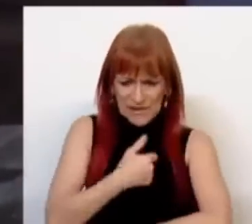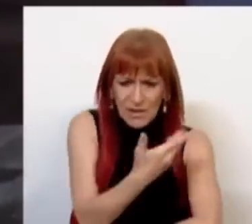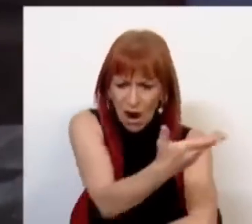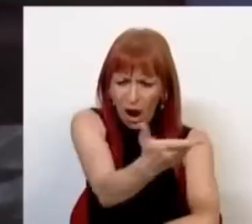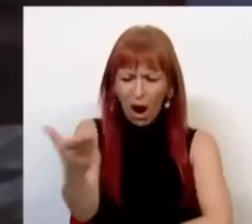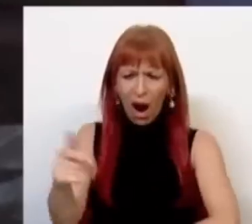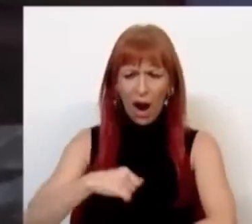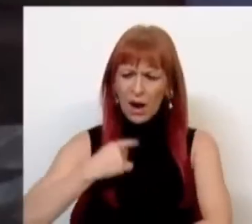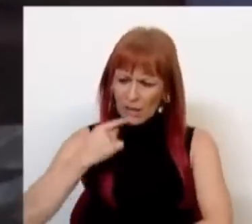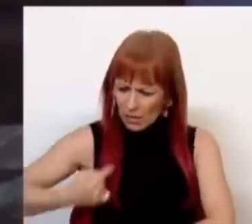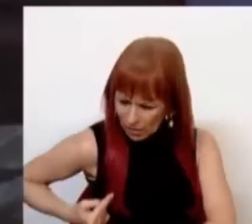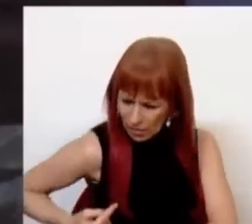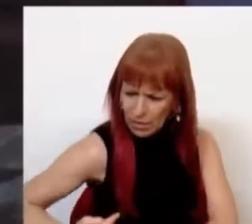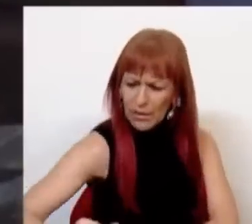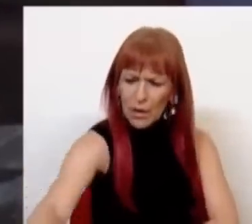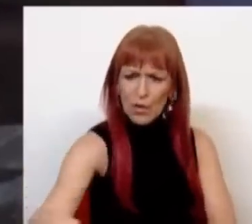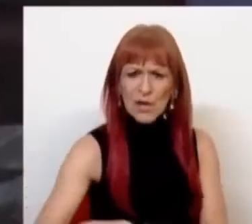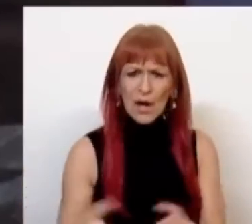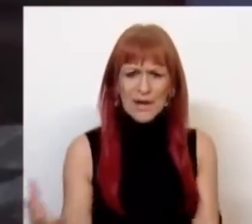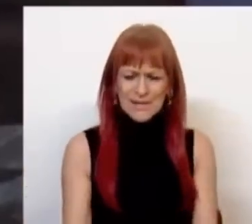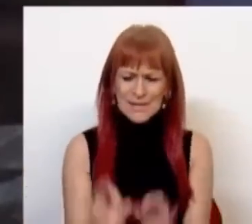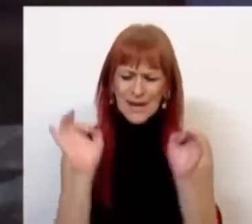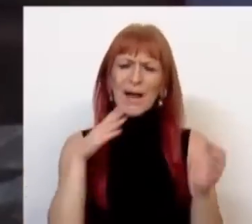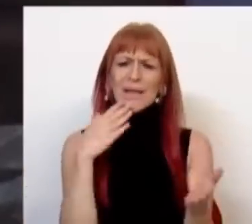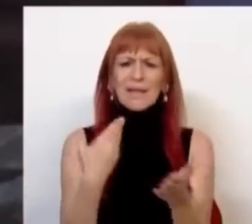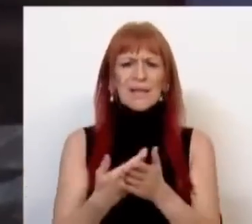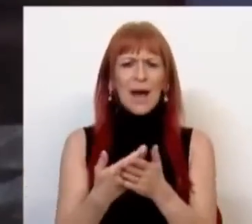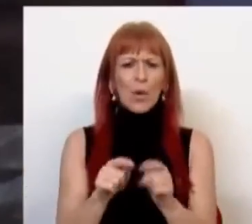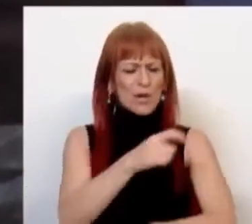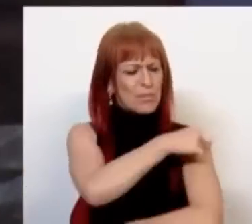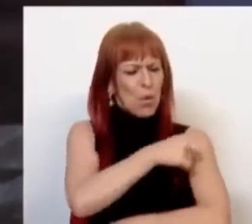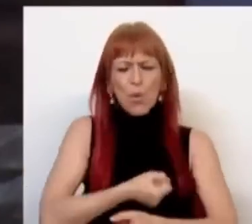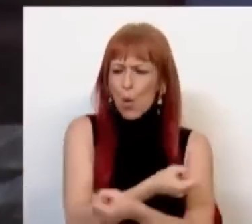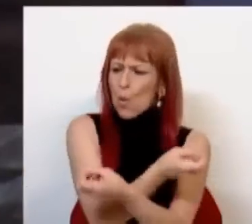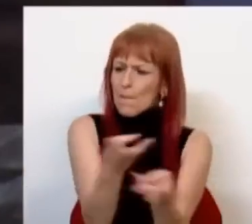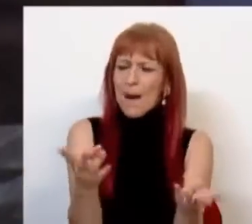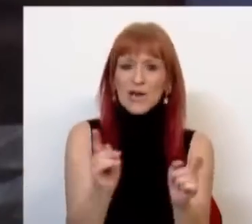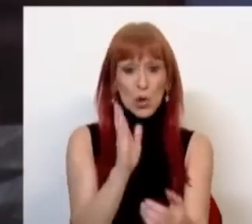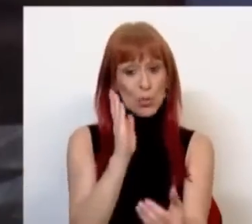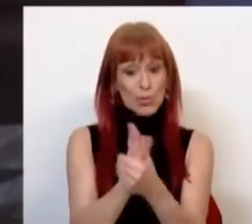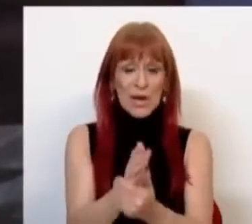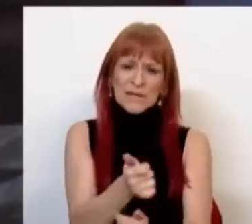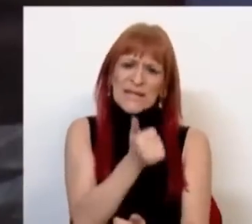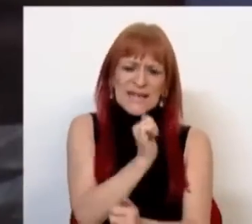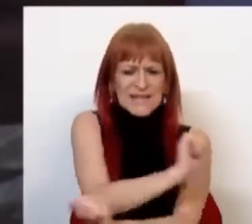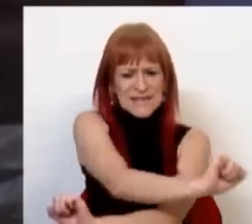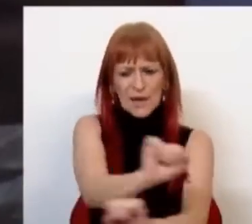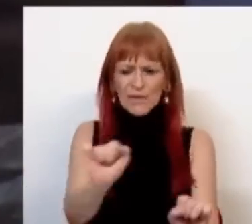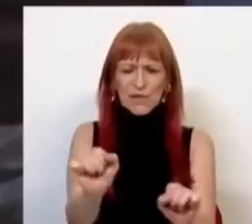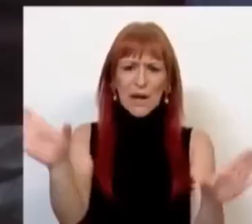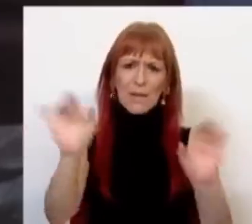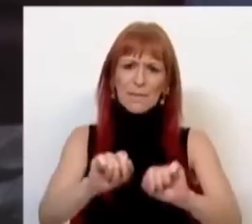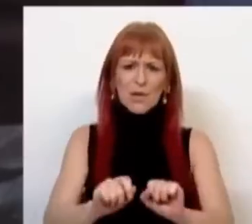forma permanente, de modo a torná-lo mais representativo em seu processo deliberativo